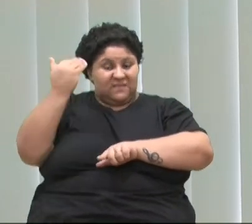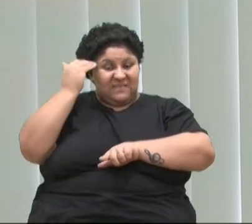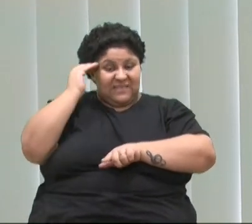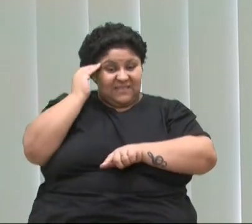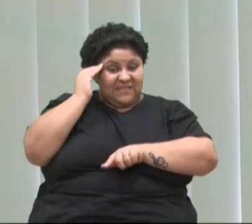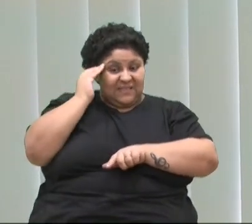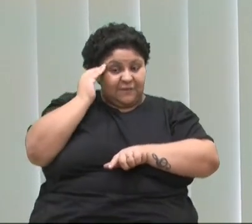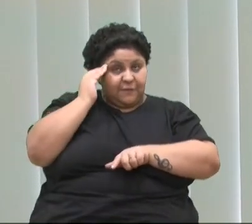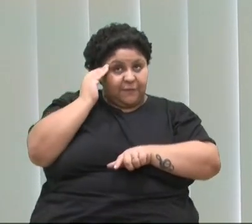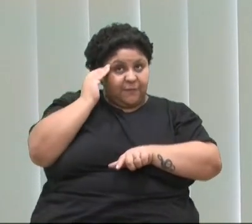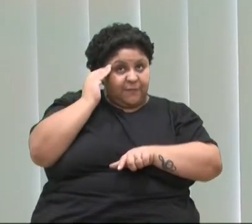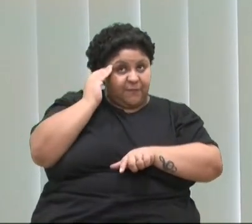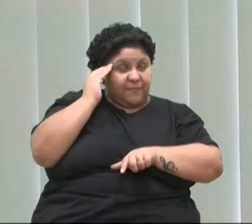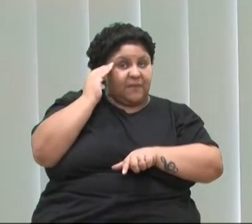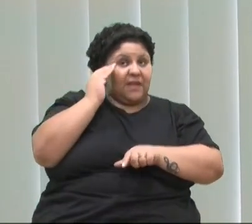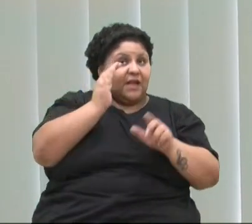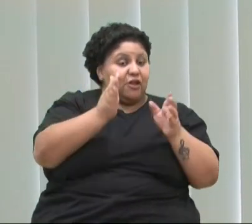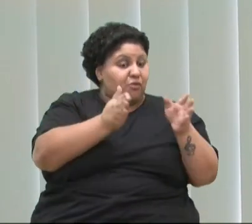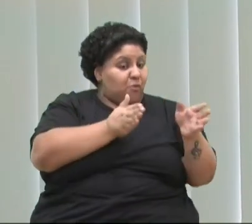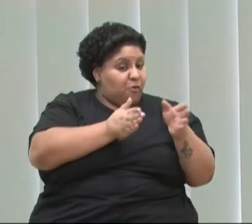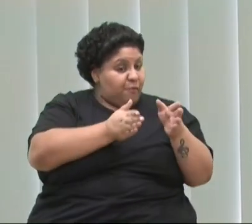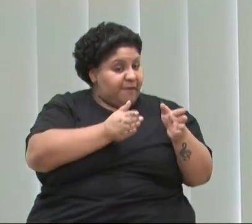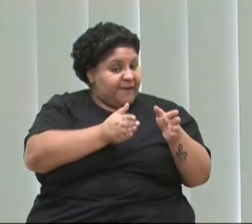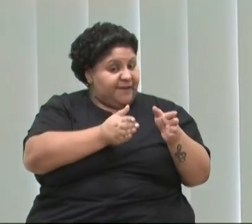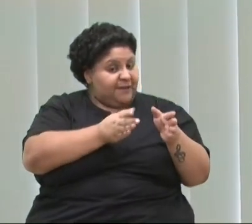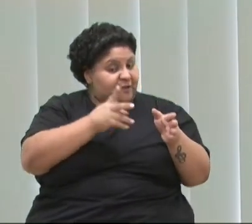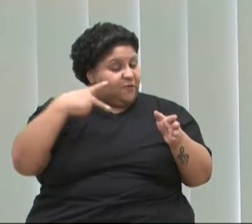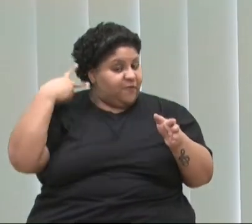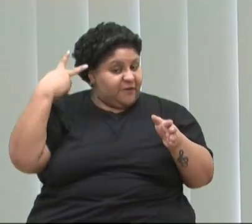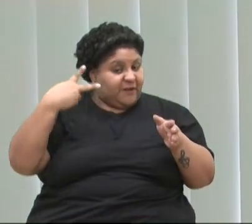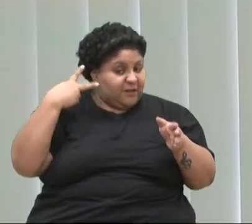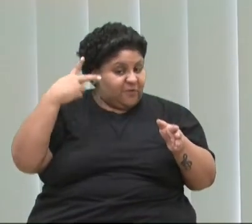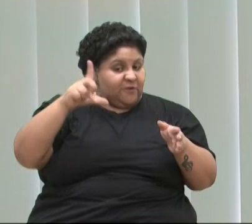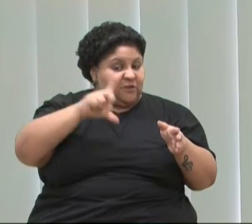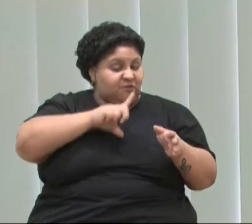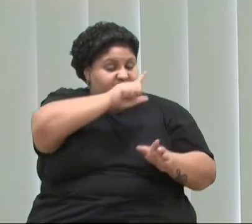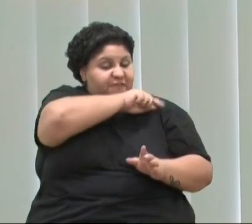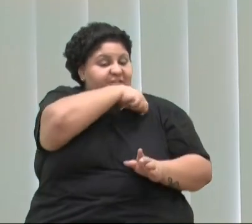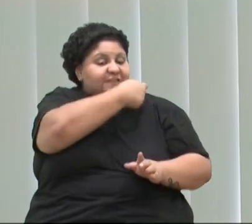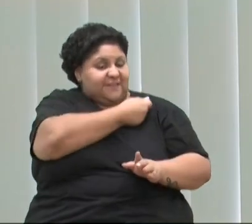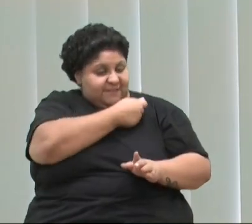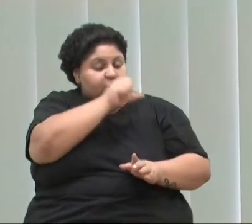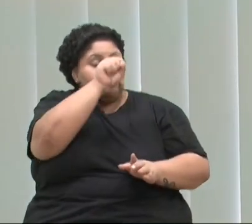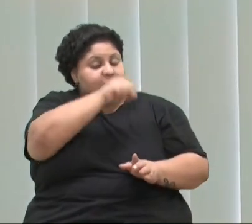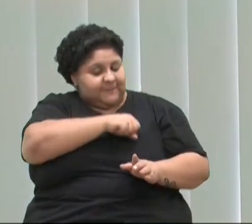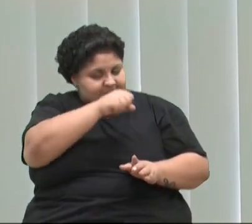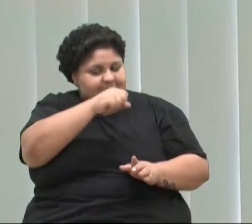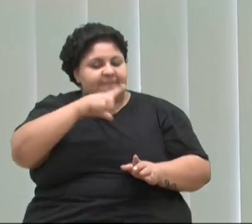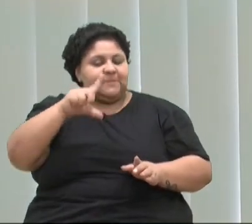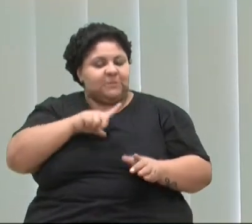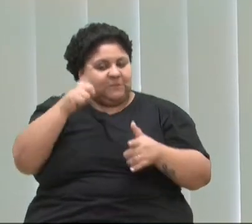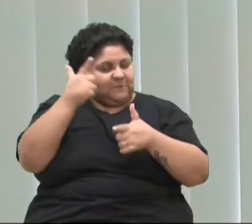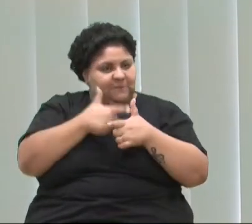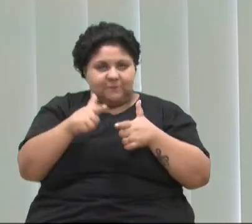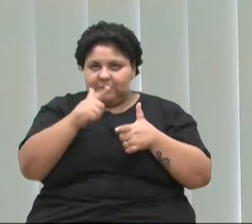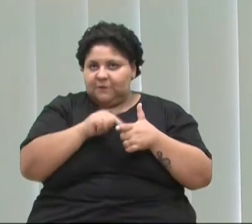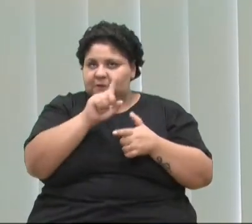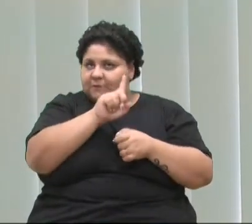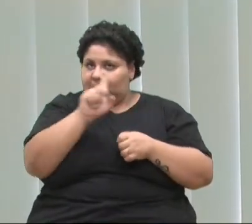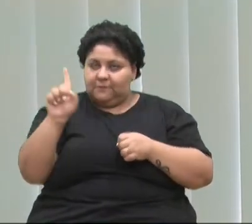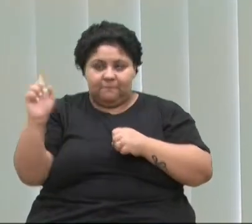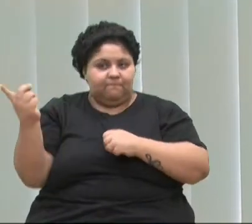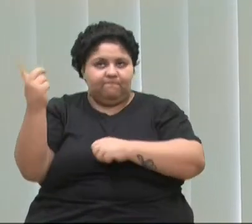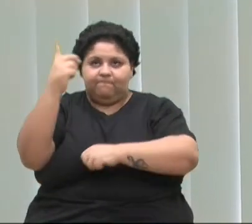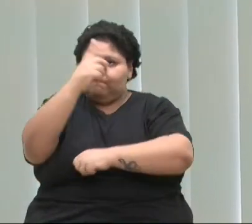naqueles momentos em que vocês estiveram lá fazendo a fiscalização, sim, haviam problemas. Não eram dias em que havia